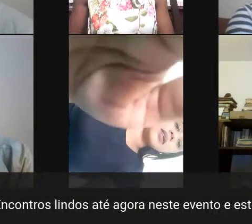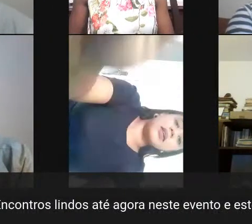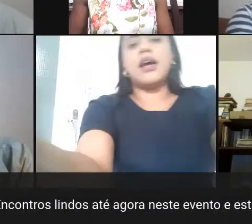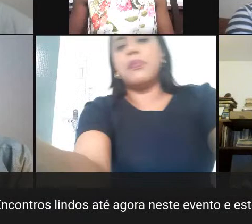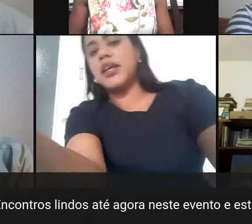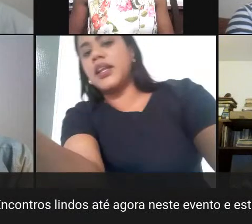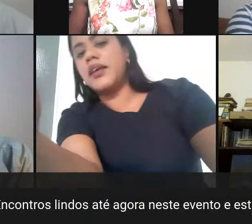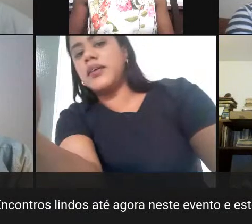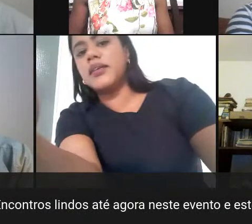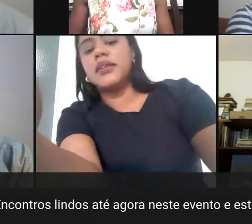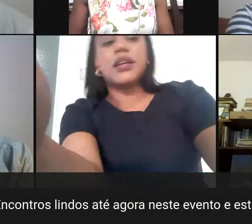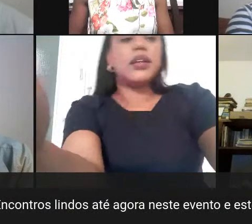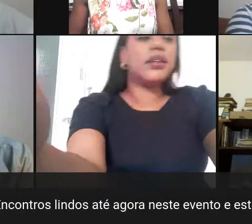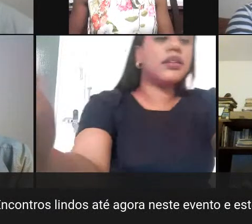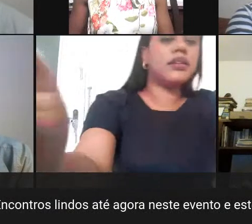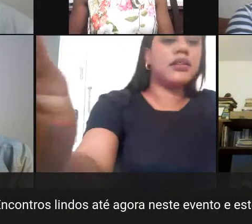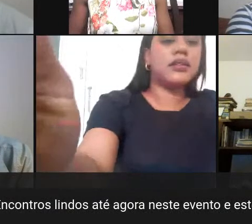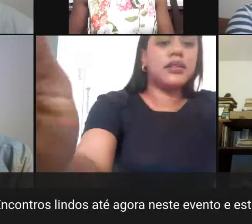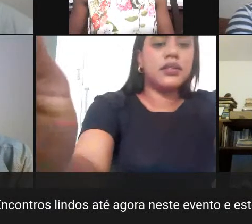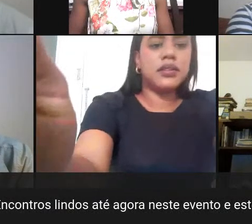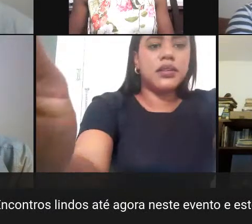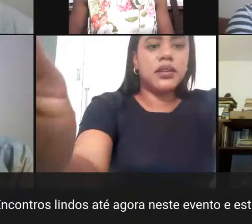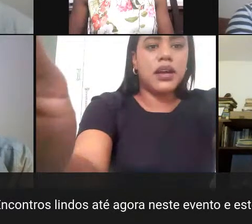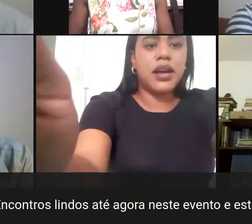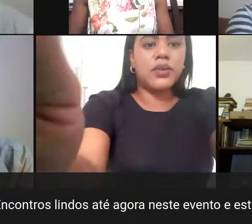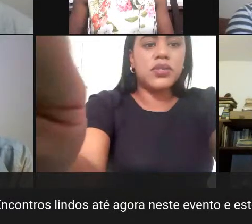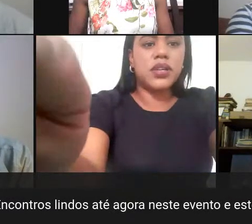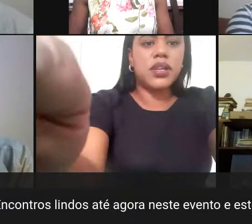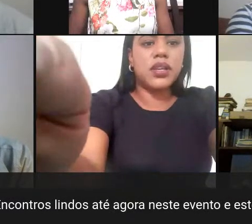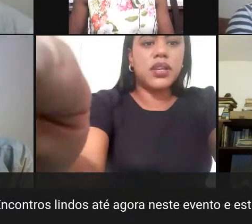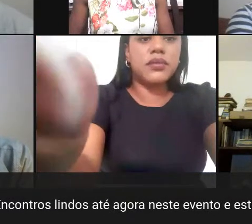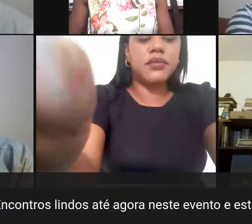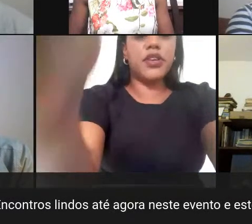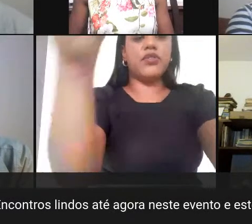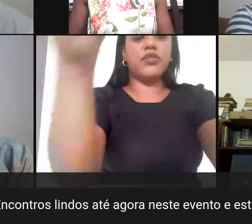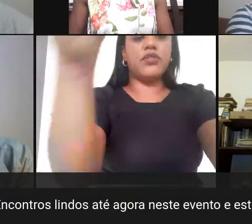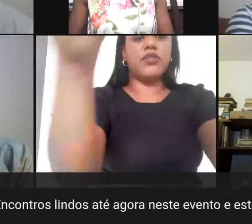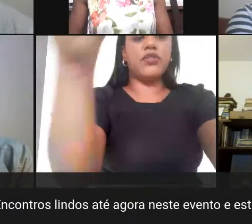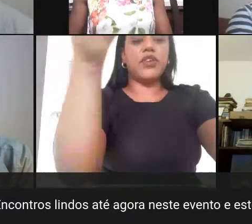acordo com a Eliana e ter a mesma percepção em relação a isso. O que move a sua escrita?